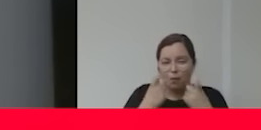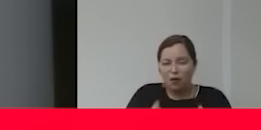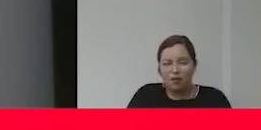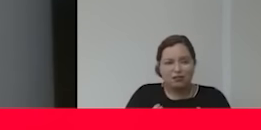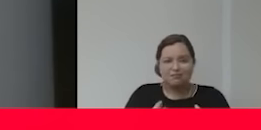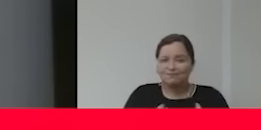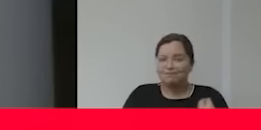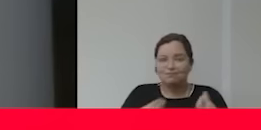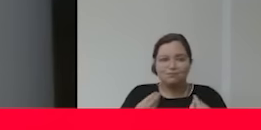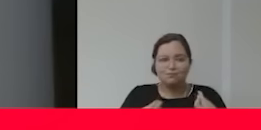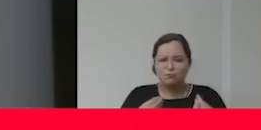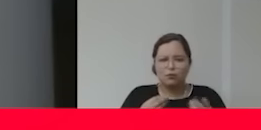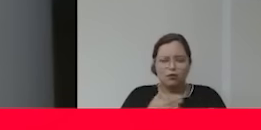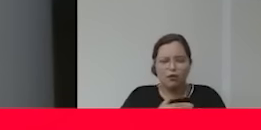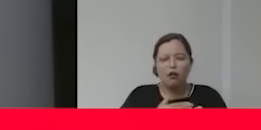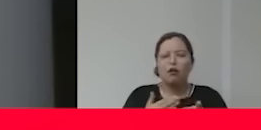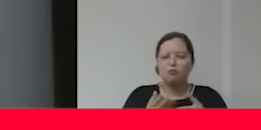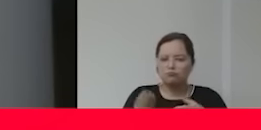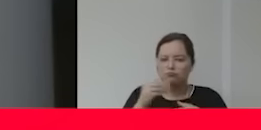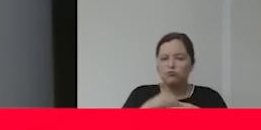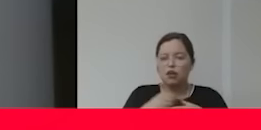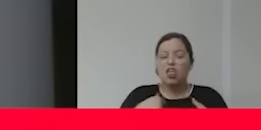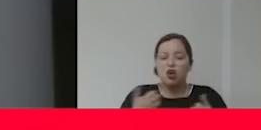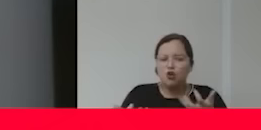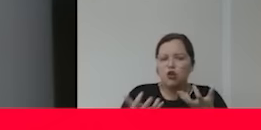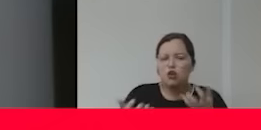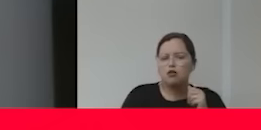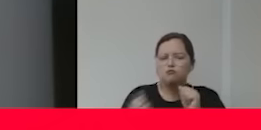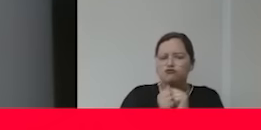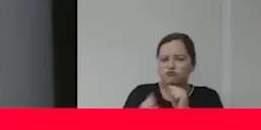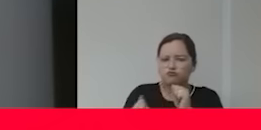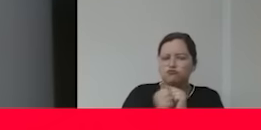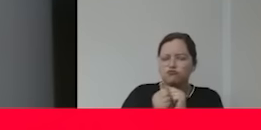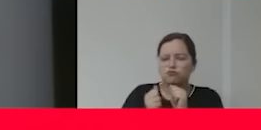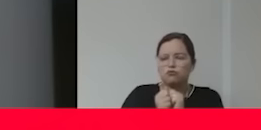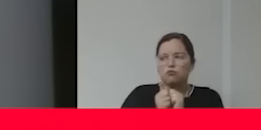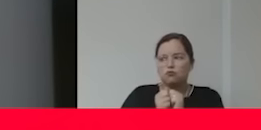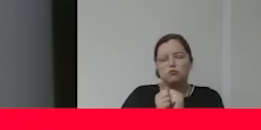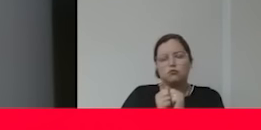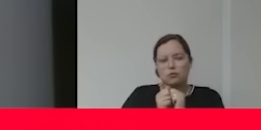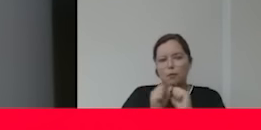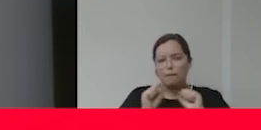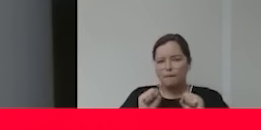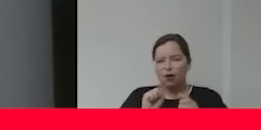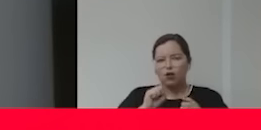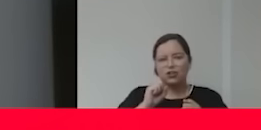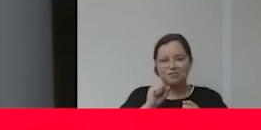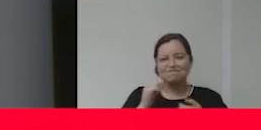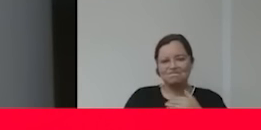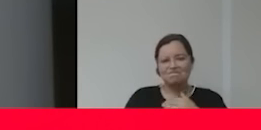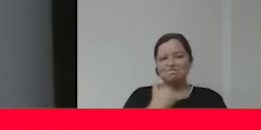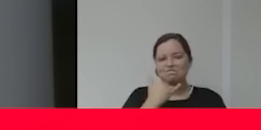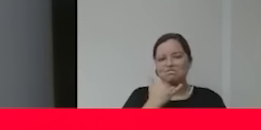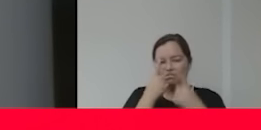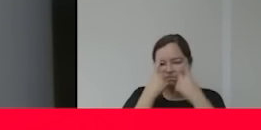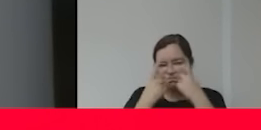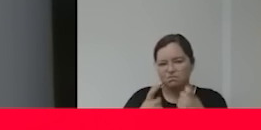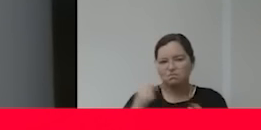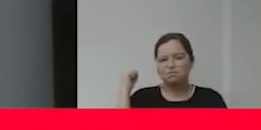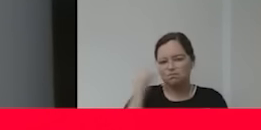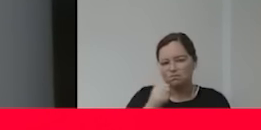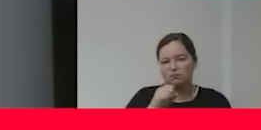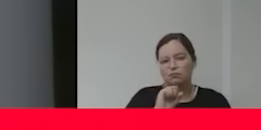quero que você fique comigo e isso aí acaba até de uma forma trágica. Então, parece